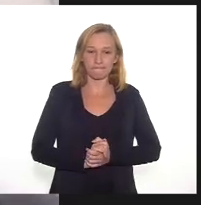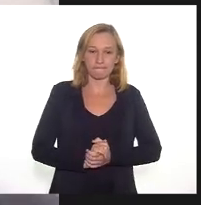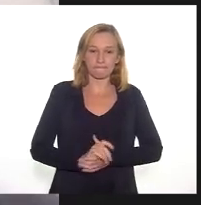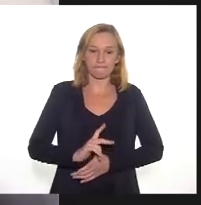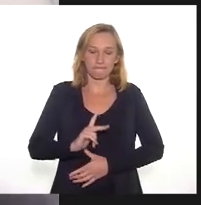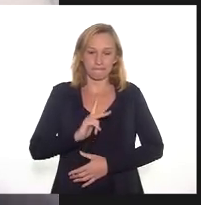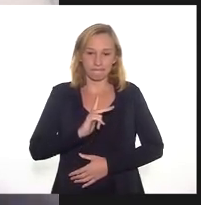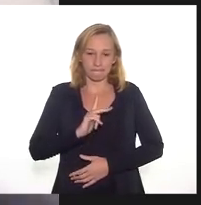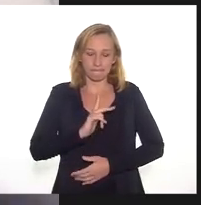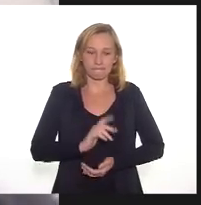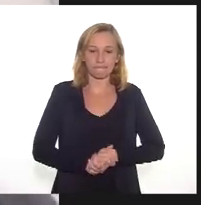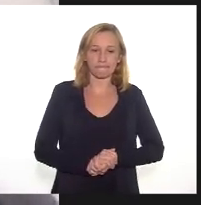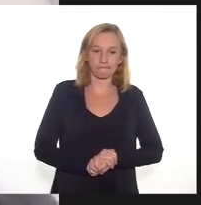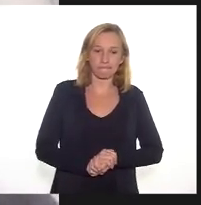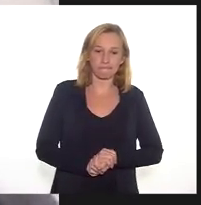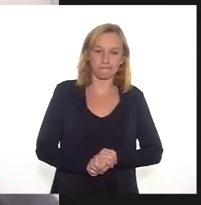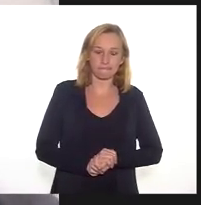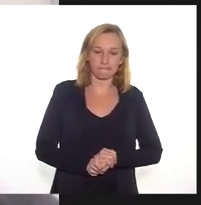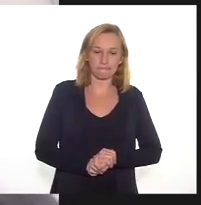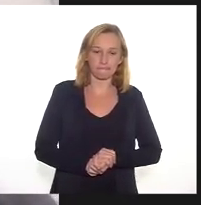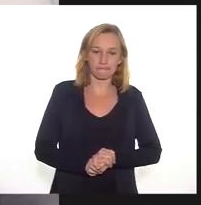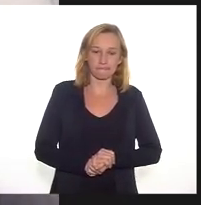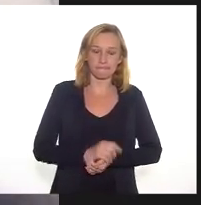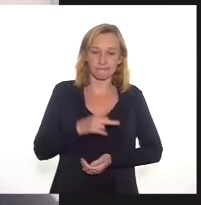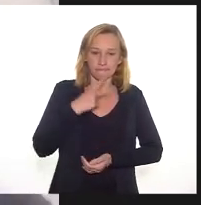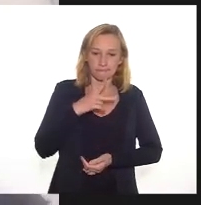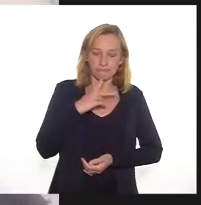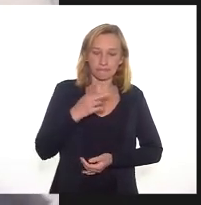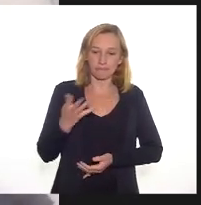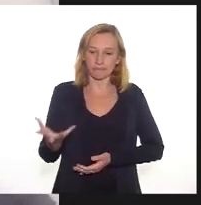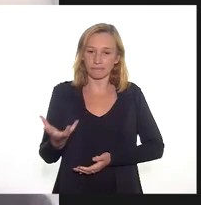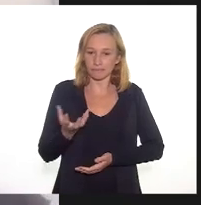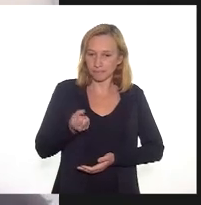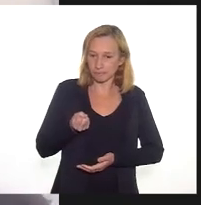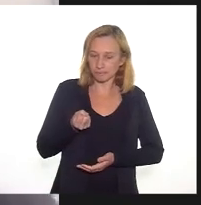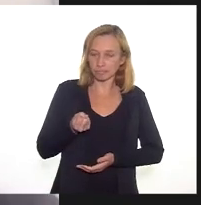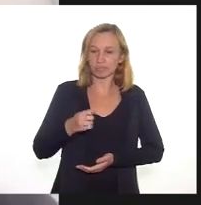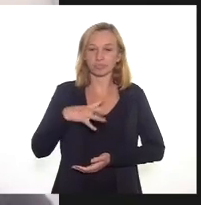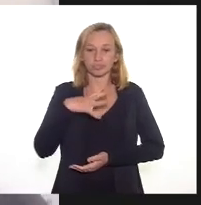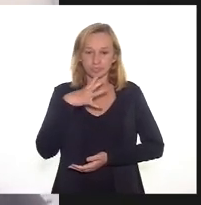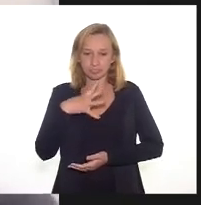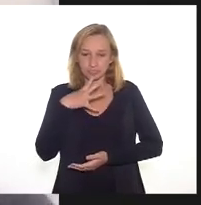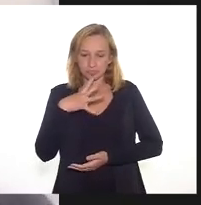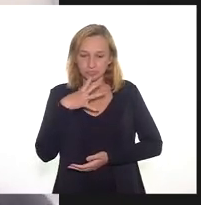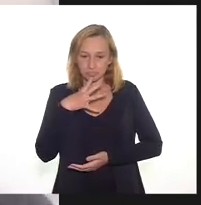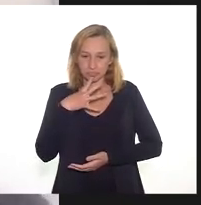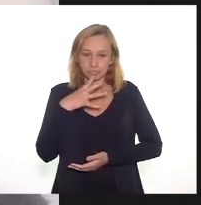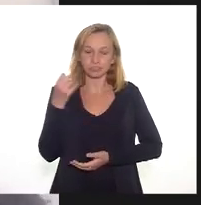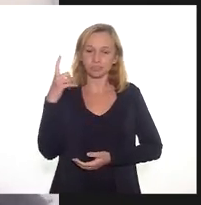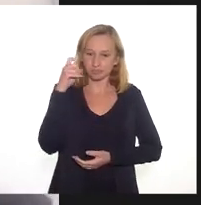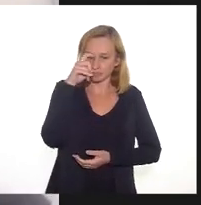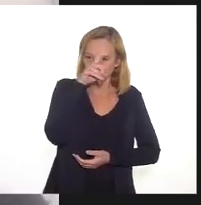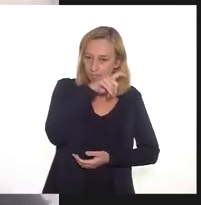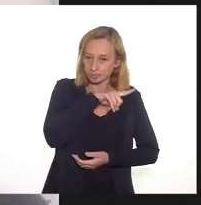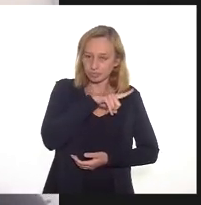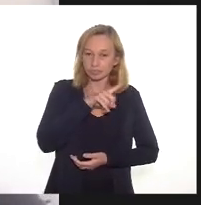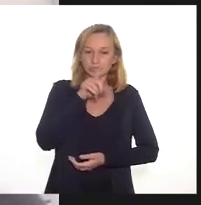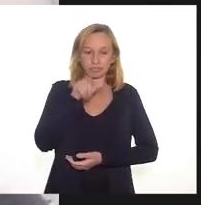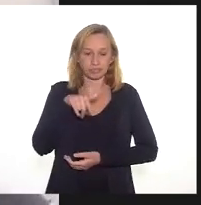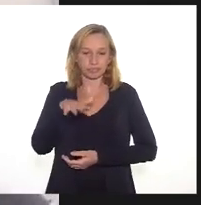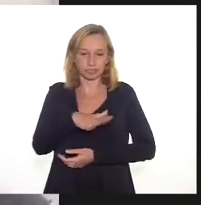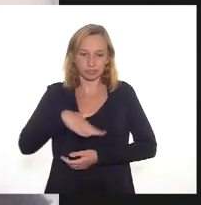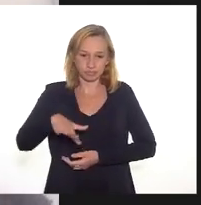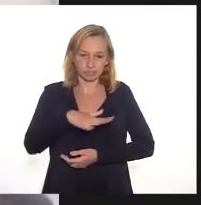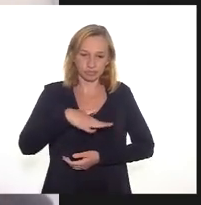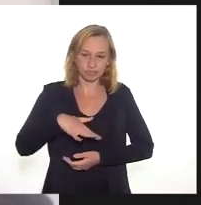privada, que fez a deferência lá de recebê-los para conhecer a dificuldade que esse setor vem